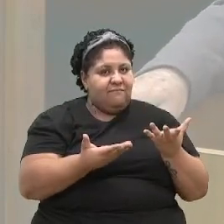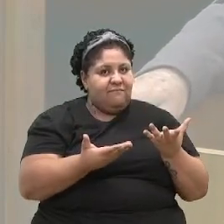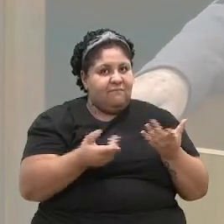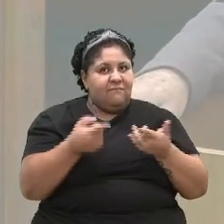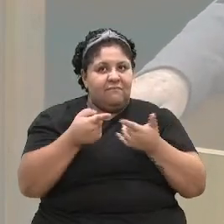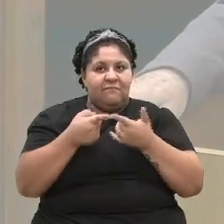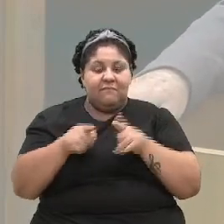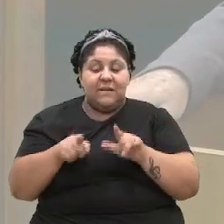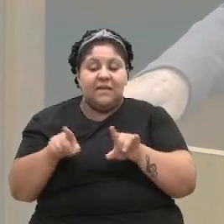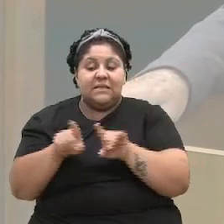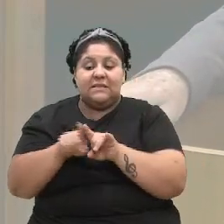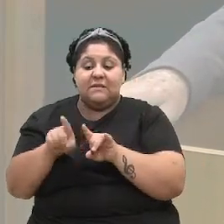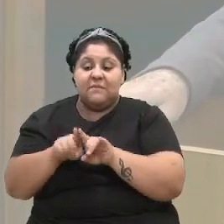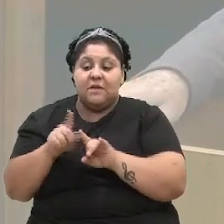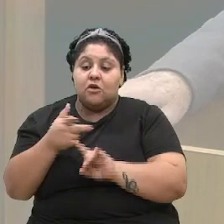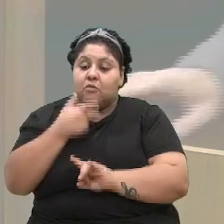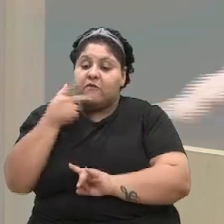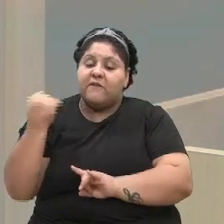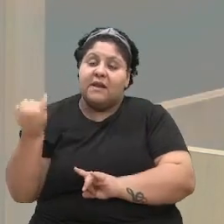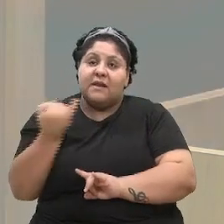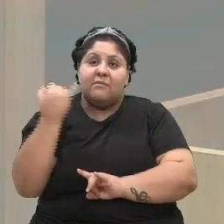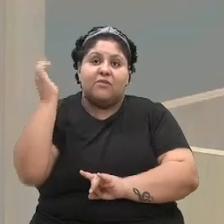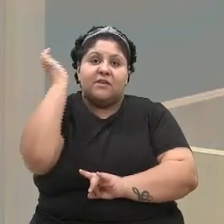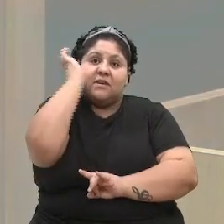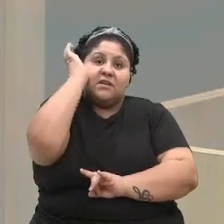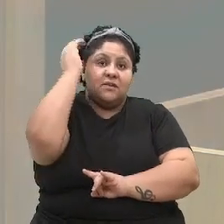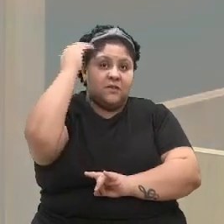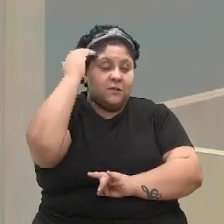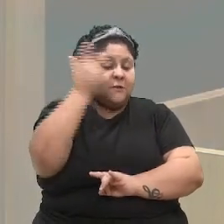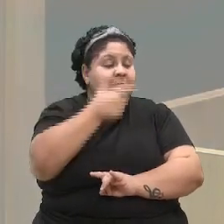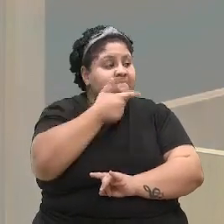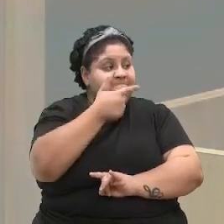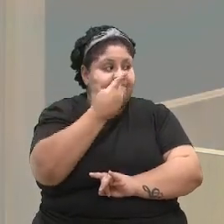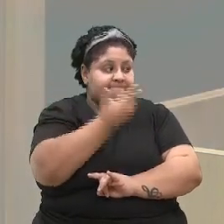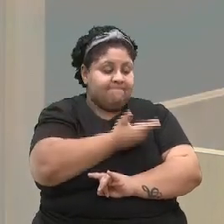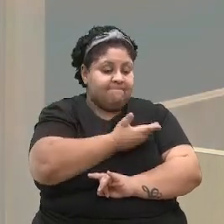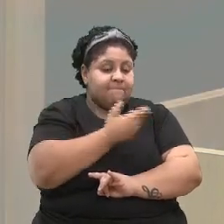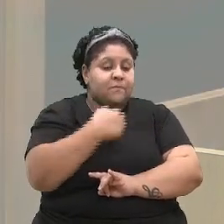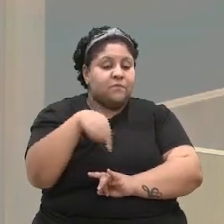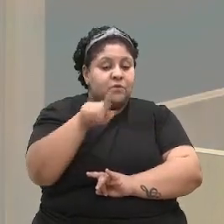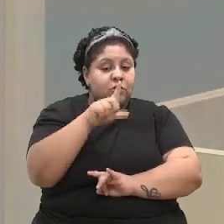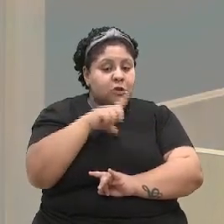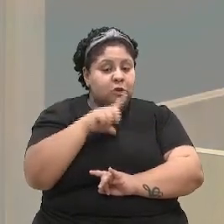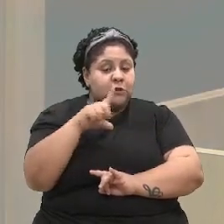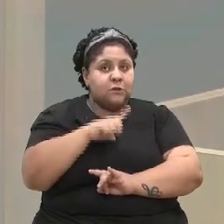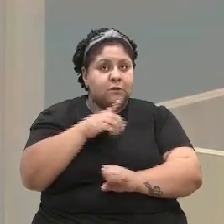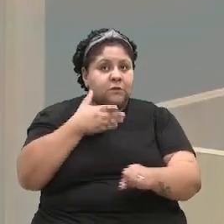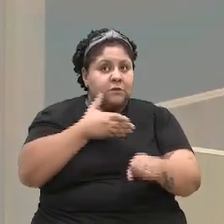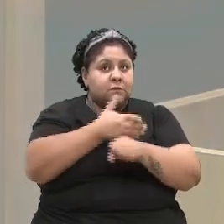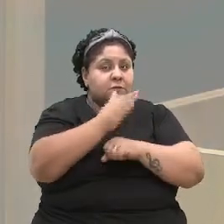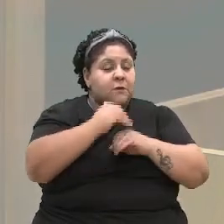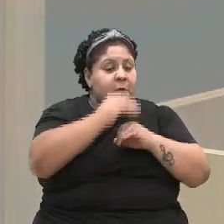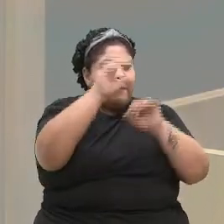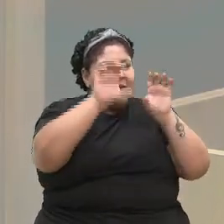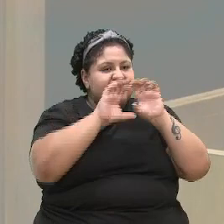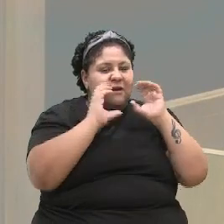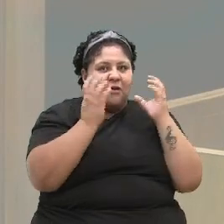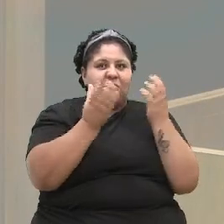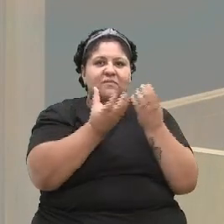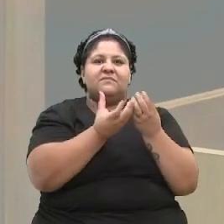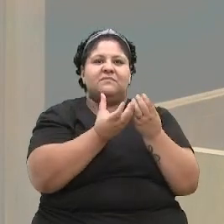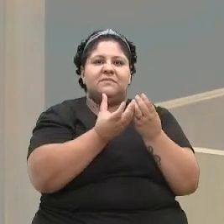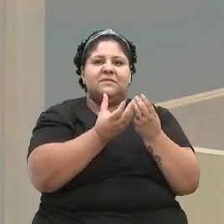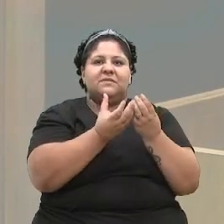vem o ponto importante que o vereador Felipe tocou. Nós temos que envolver mais a comunidade. Nós